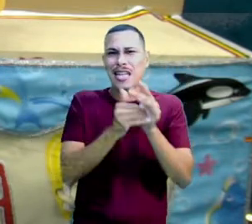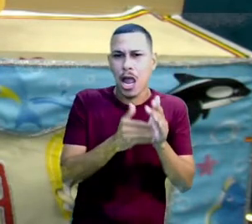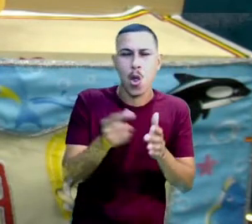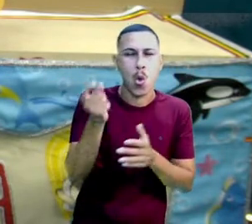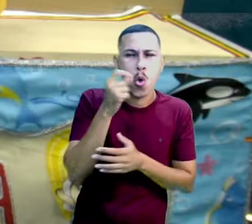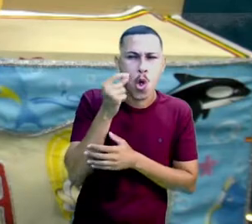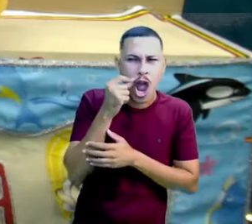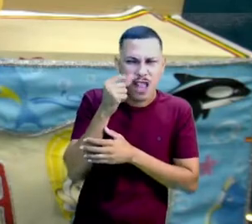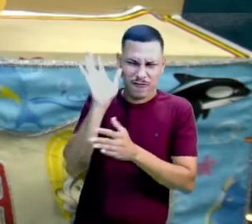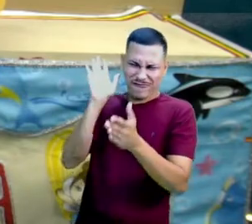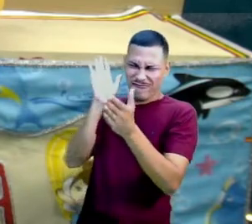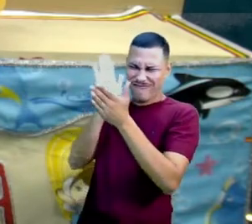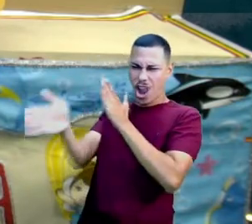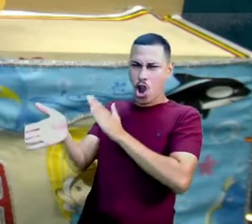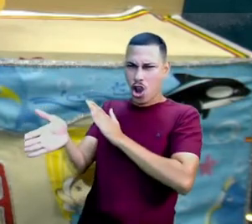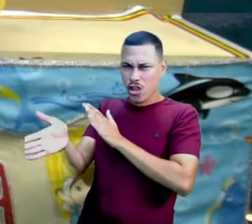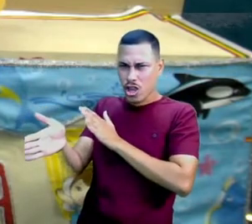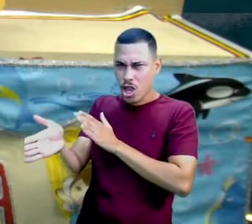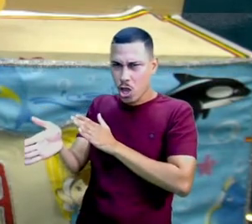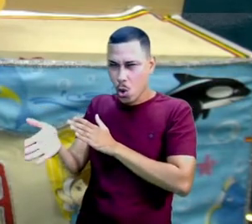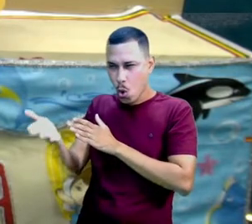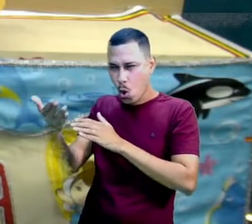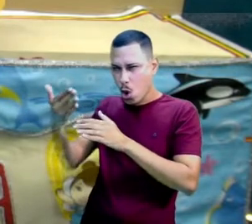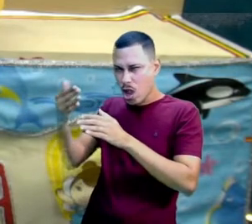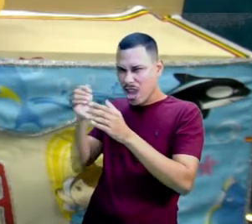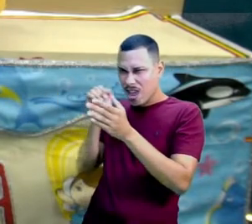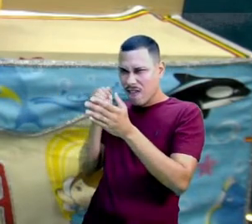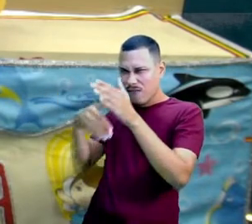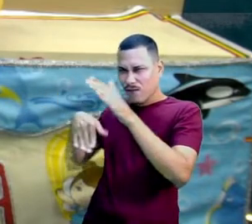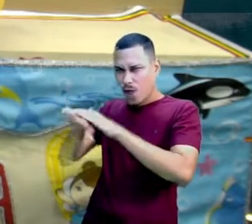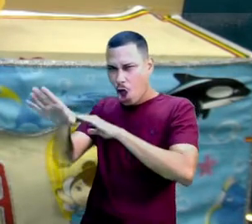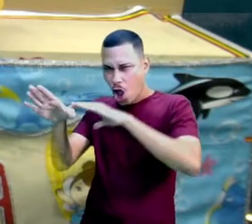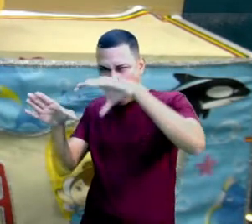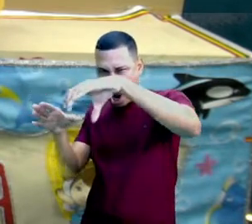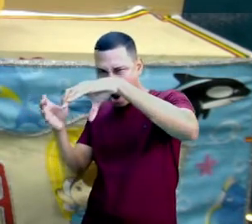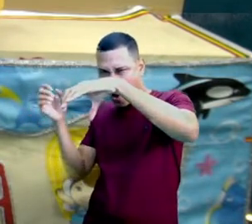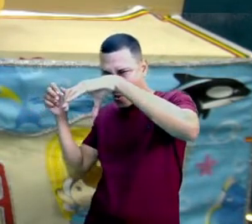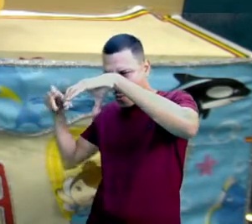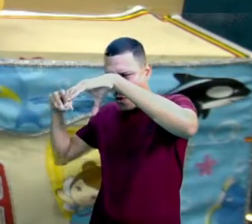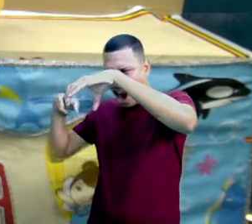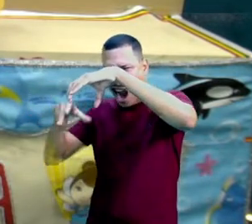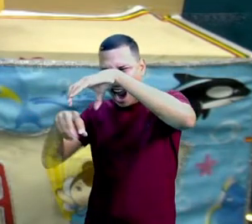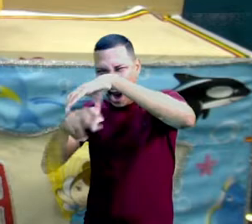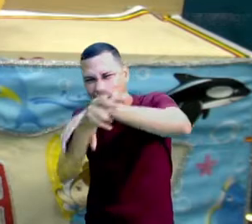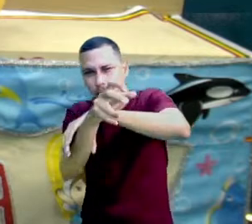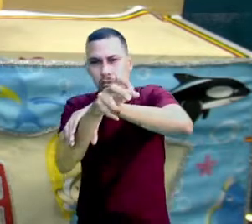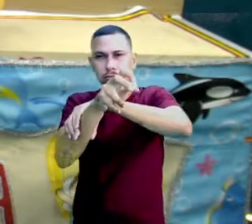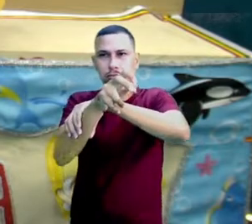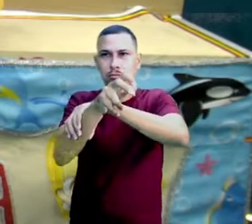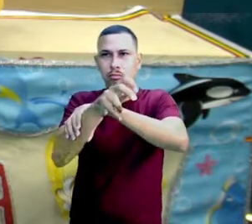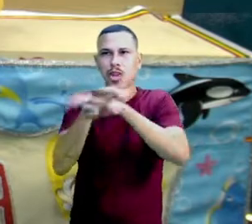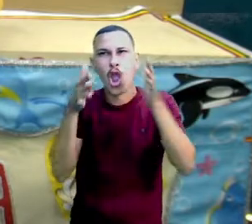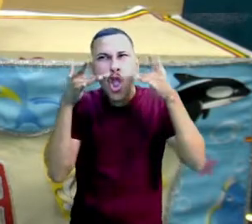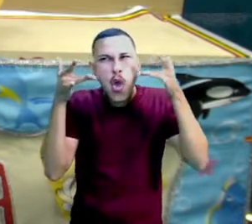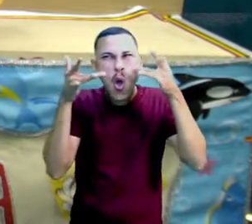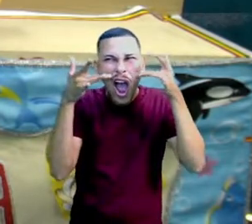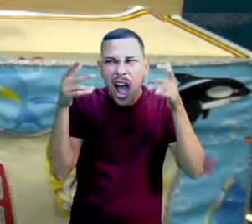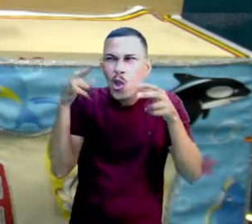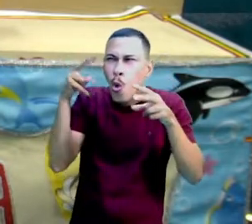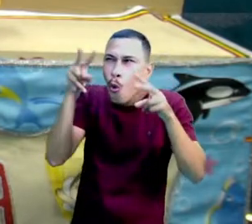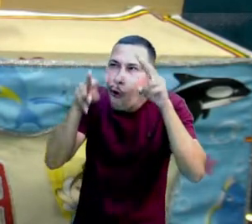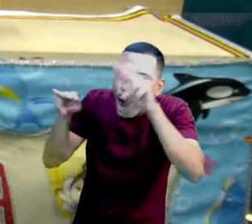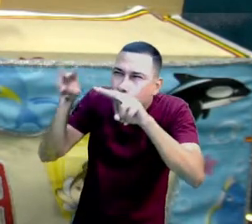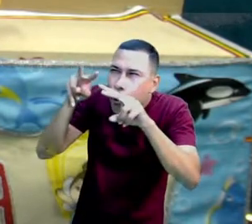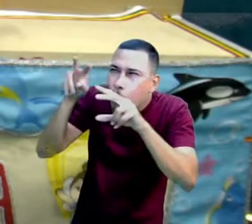escapar, leiturinha. E entrou dentro do buraco. Mas sabe o que o gato fez? Ficou lá, na porta